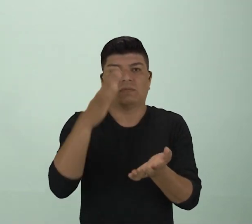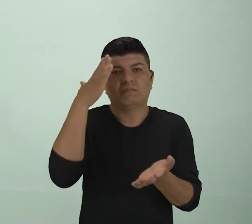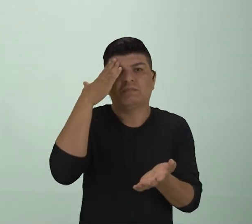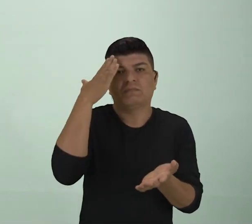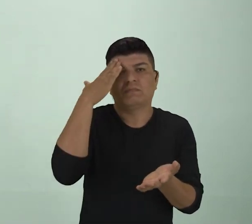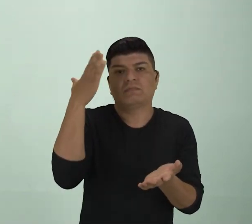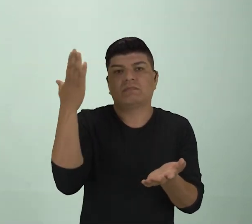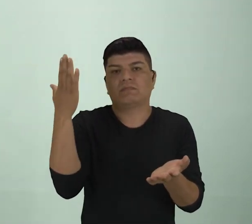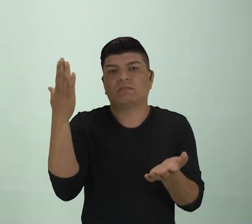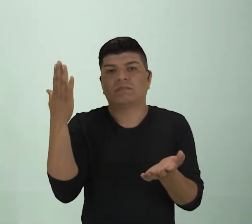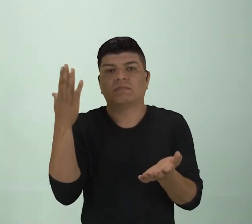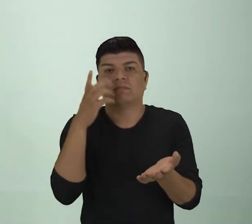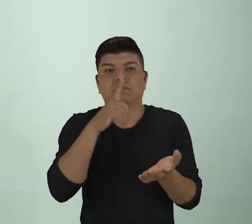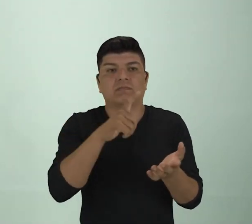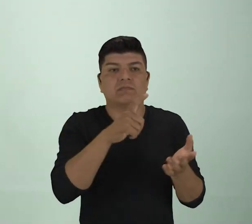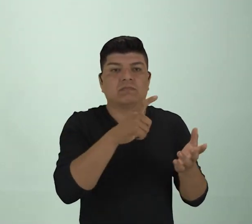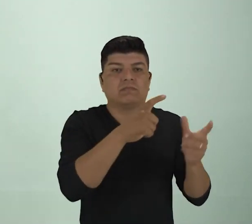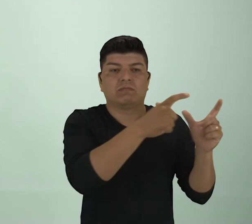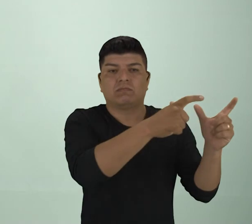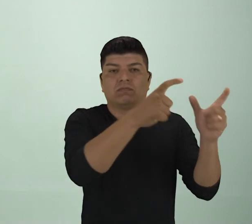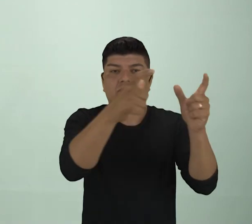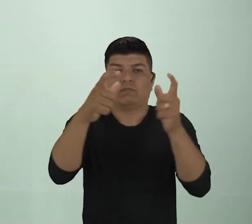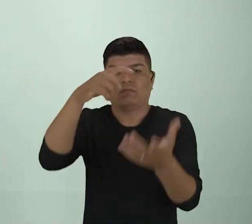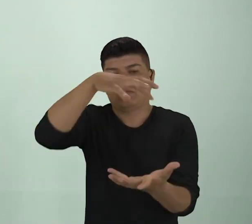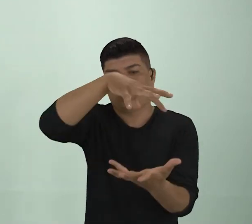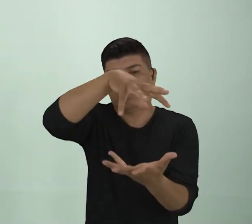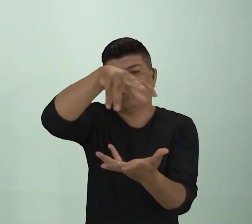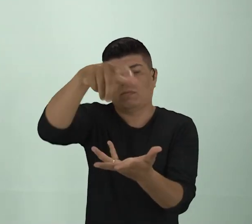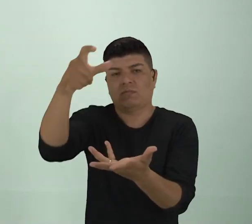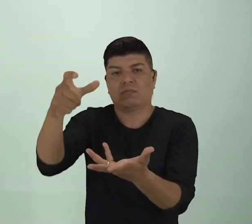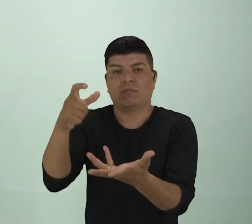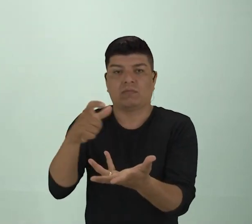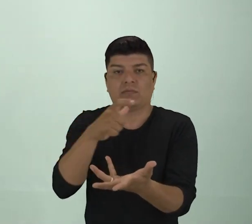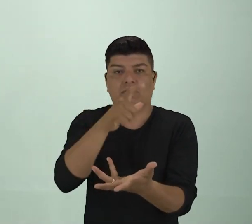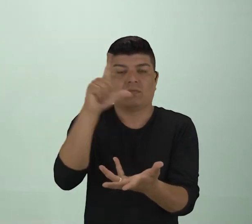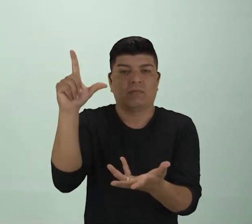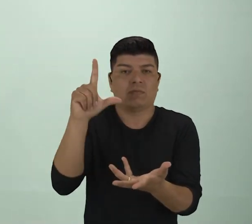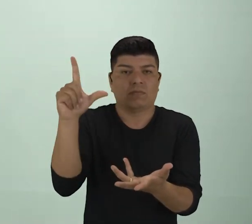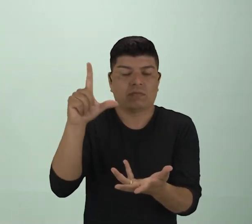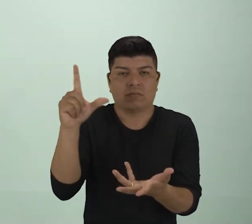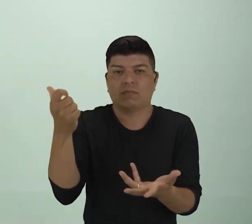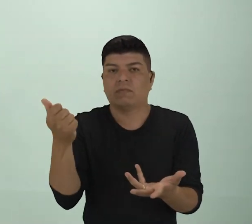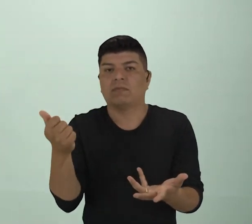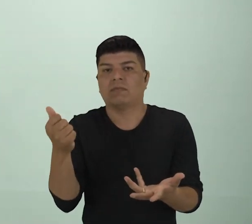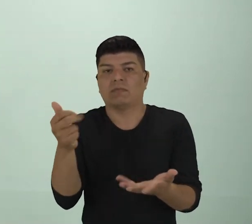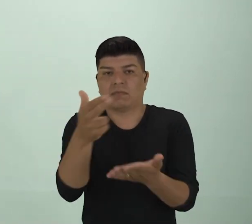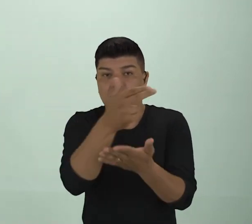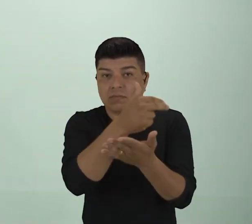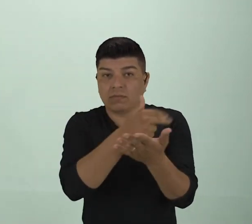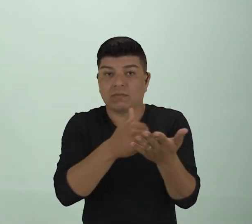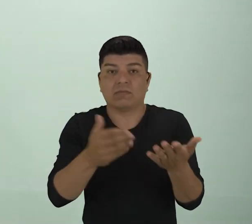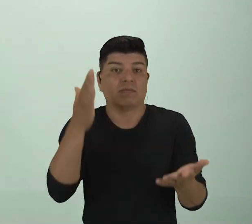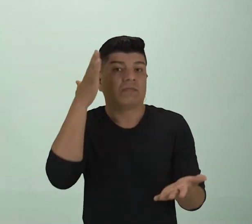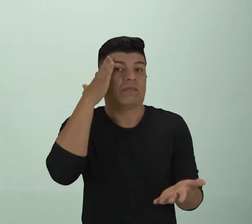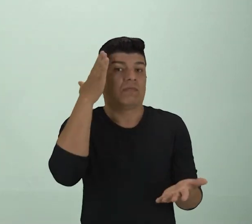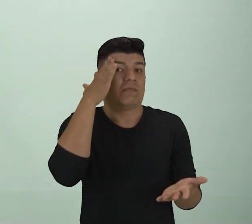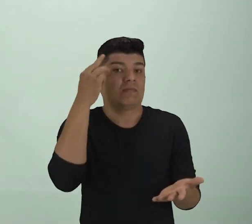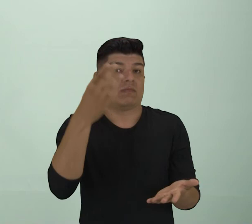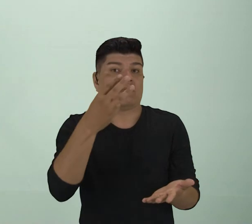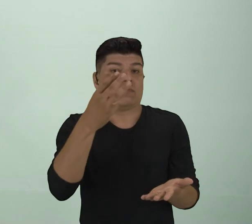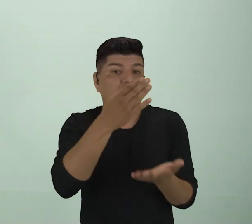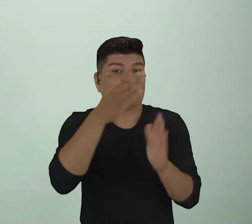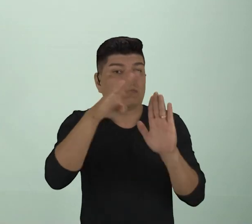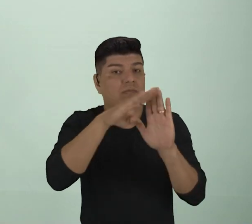intenção chegasse aos quatro cantos do mundo com a arte literária. Então, foi conhecida essa terceira fase como fase